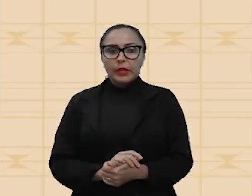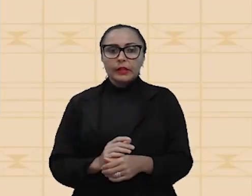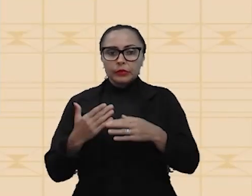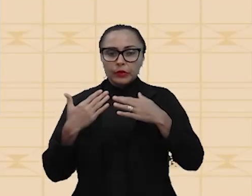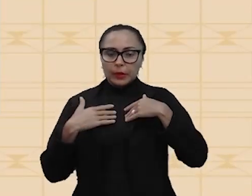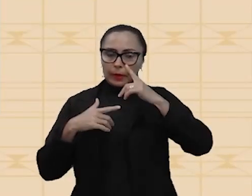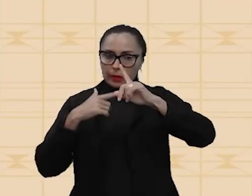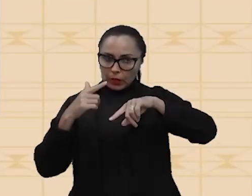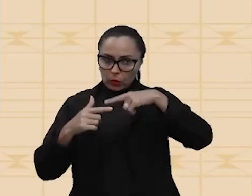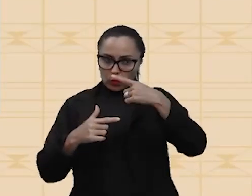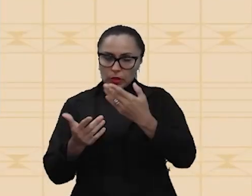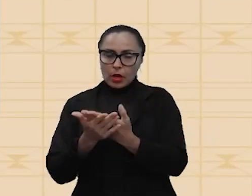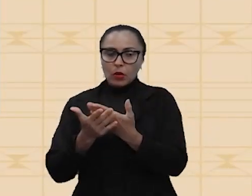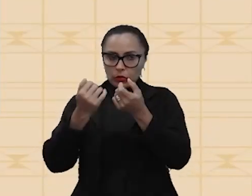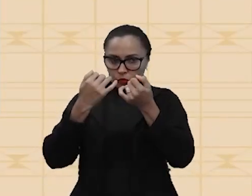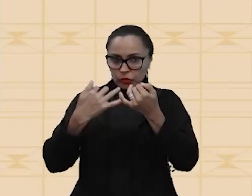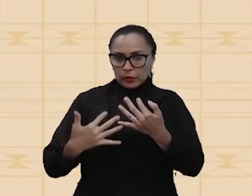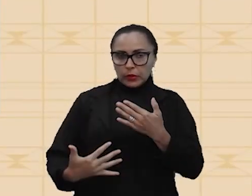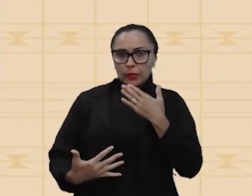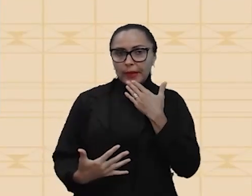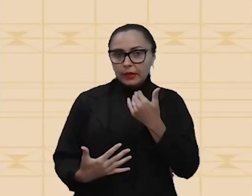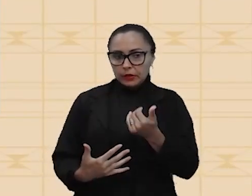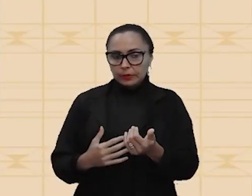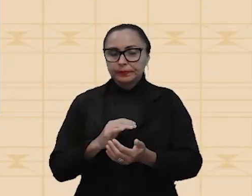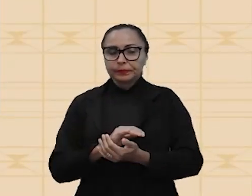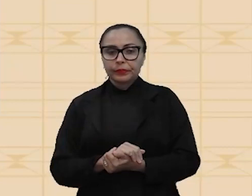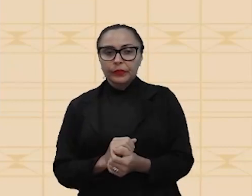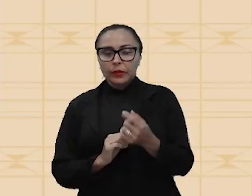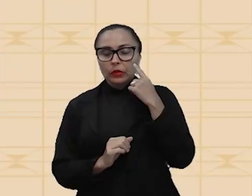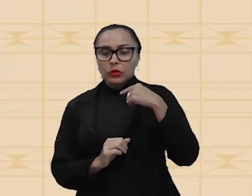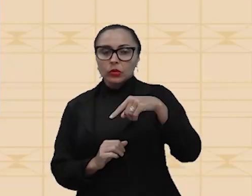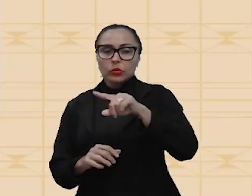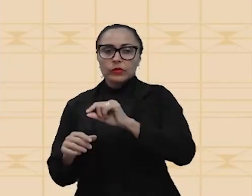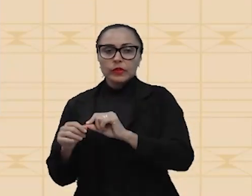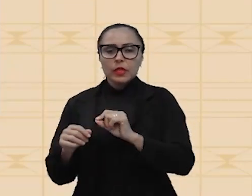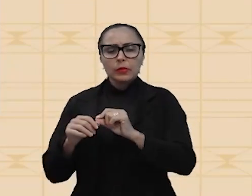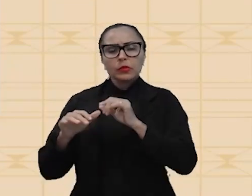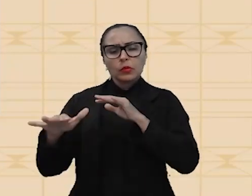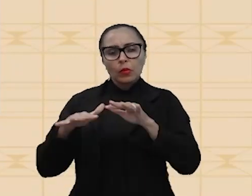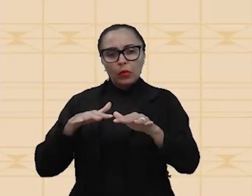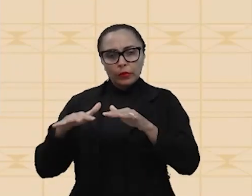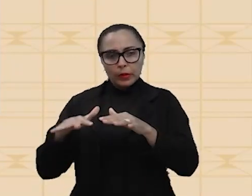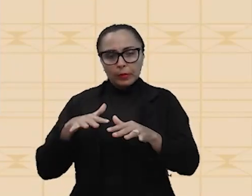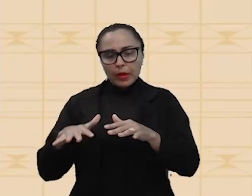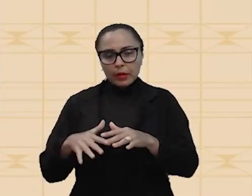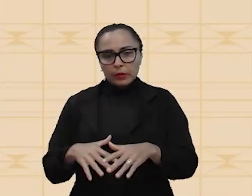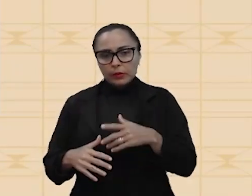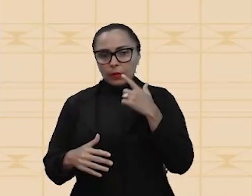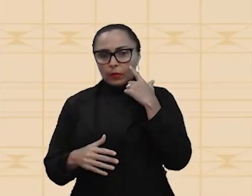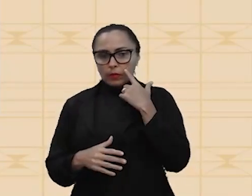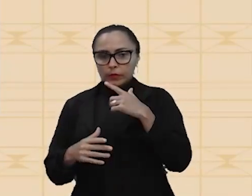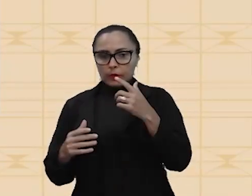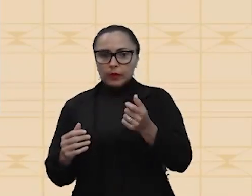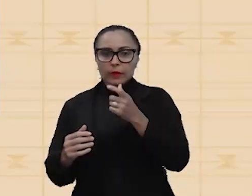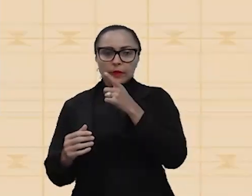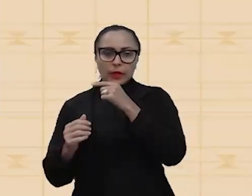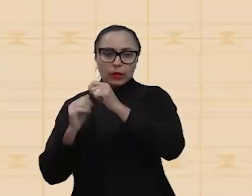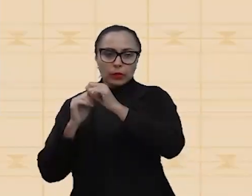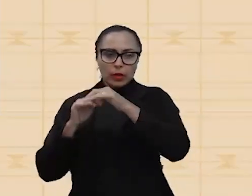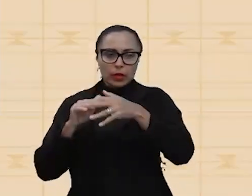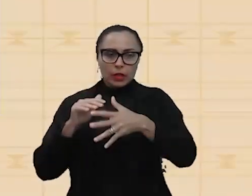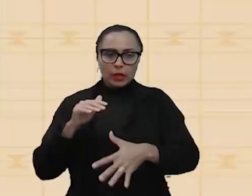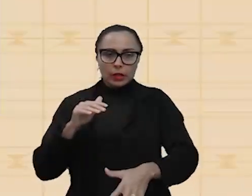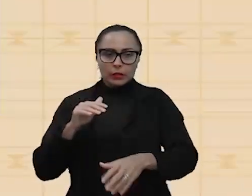da nossa próxima aula. Então, se nós fizermos esse movimento do ímã por meio da queda da água, nós temos as usinas